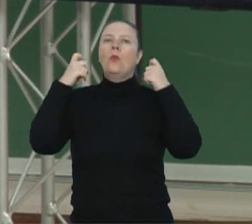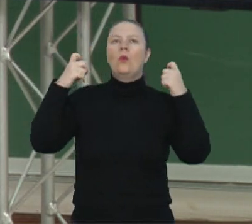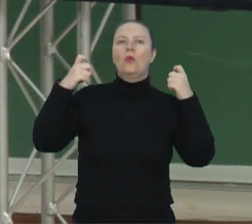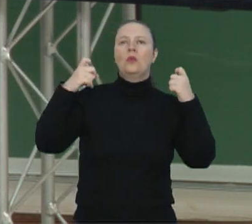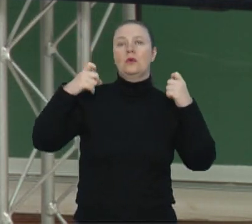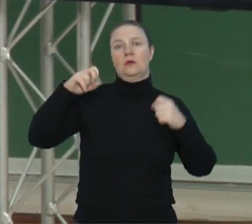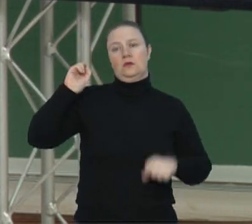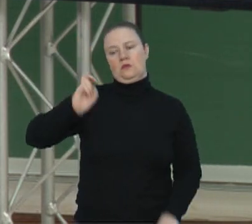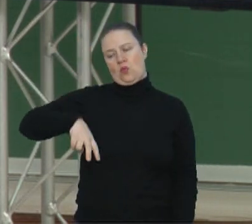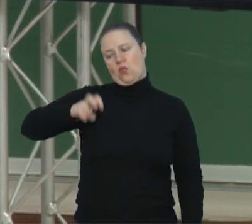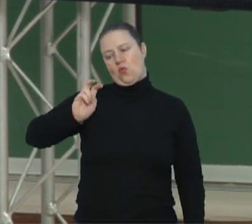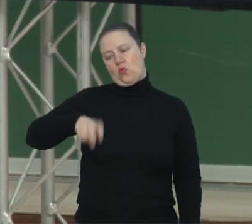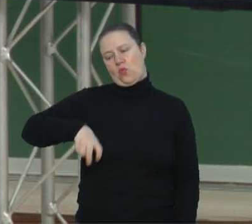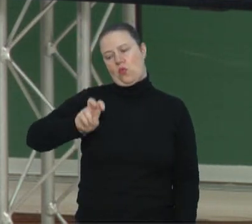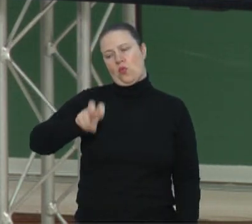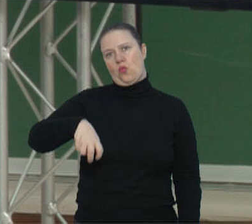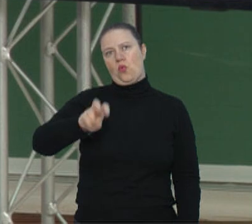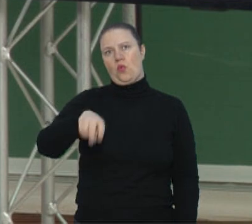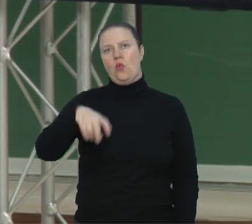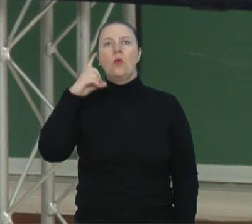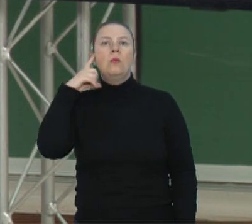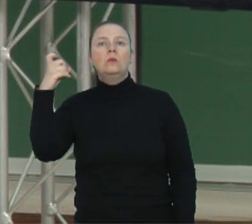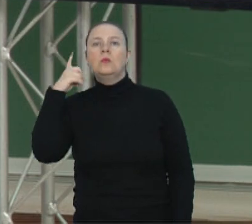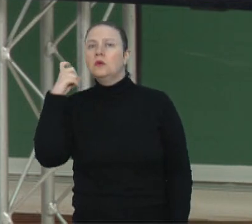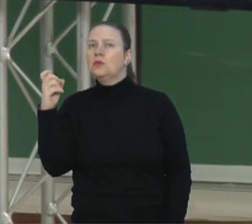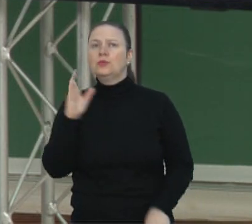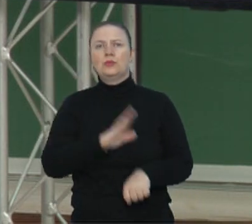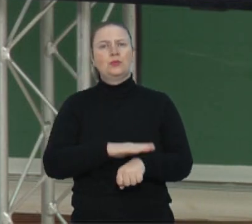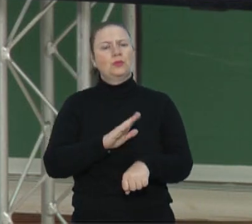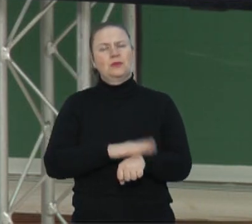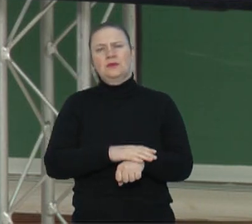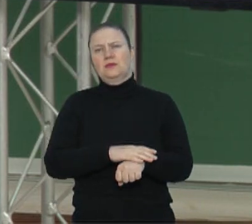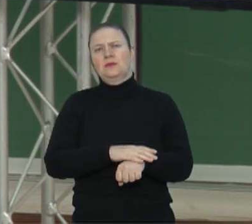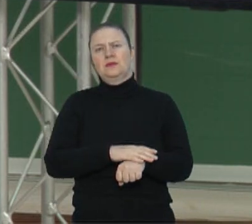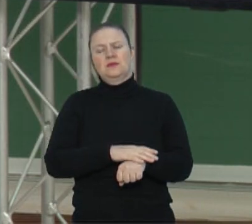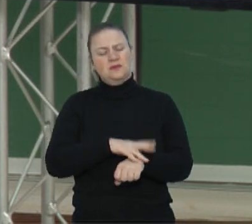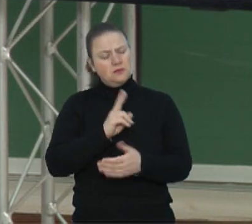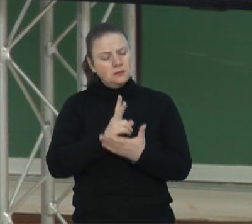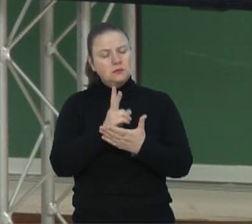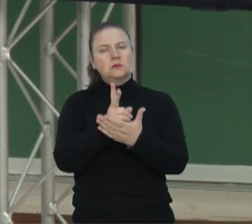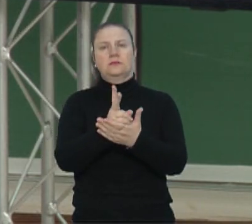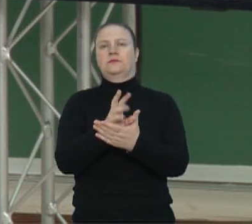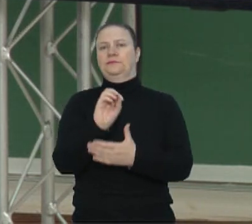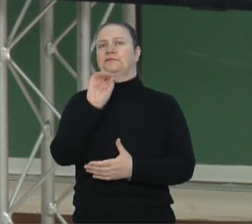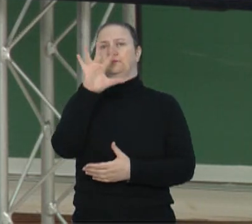caminhar, sons que ocorrem o tempo todo, vibrações que estão o tempo todo